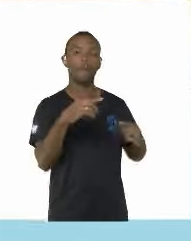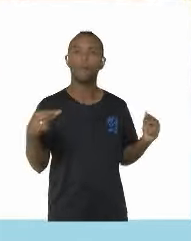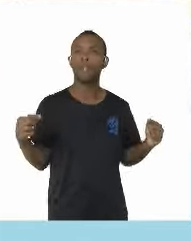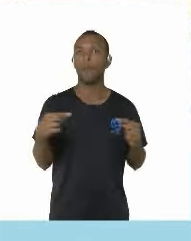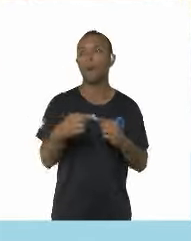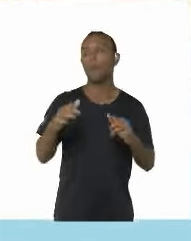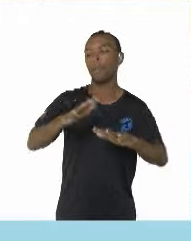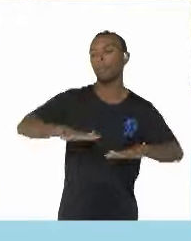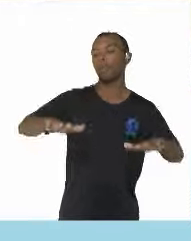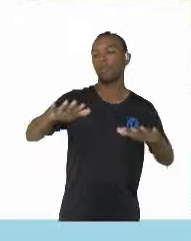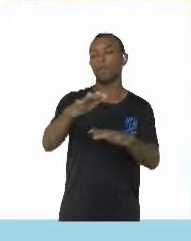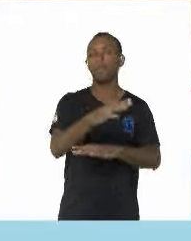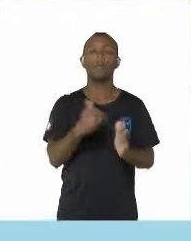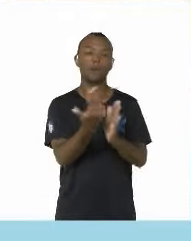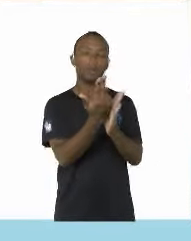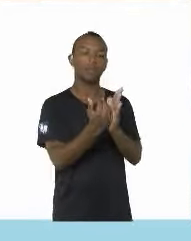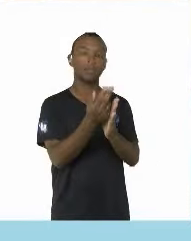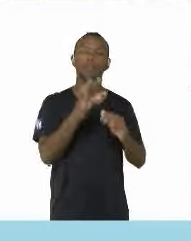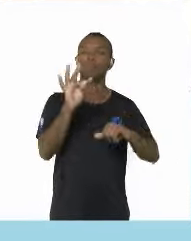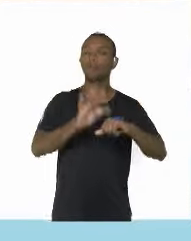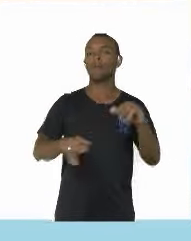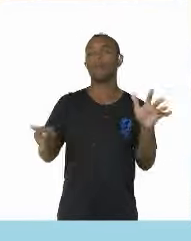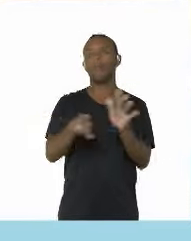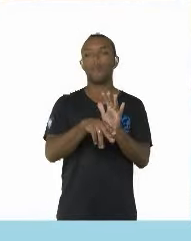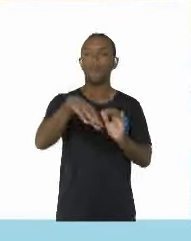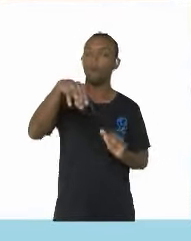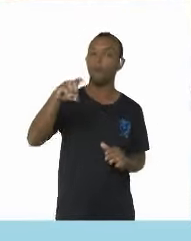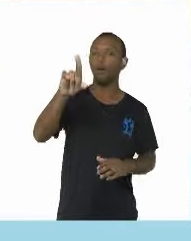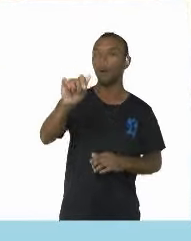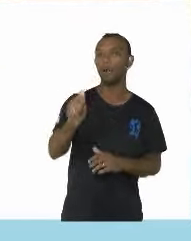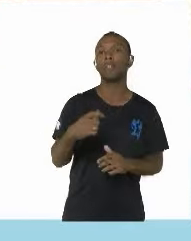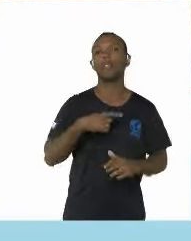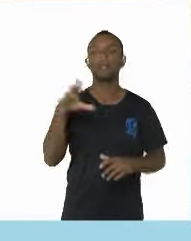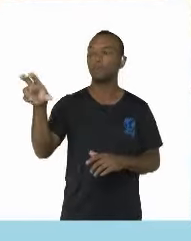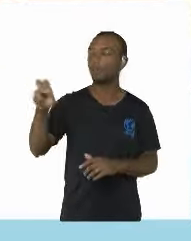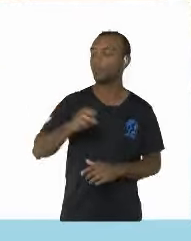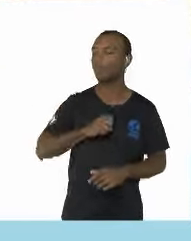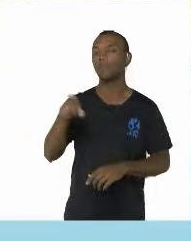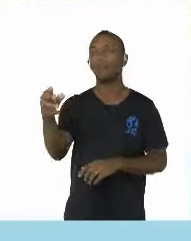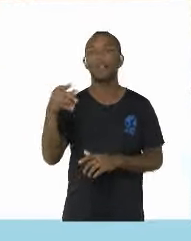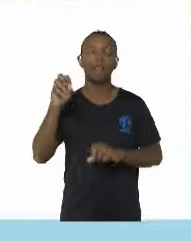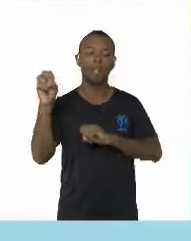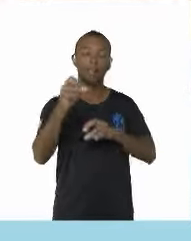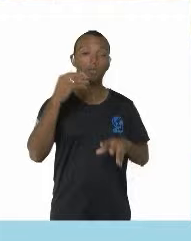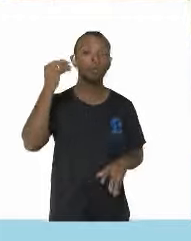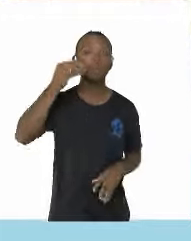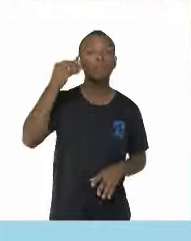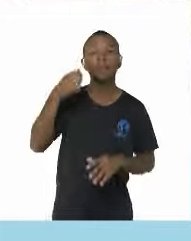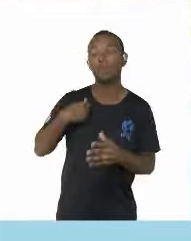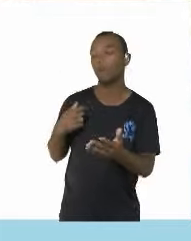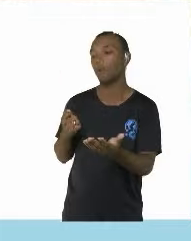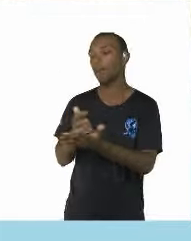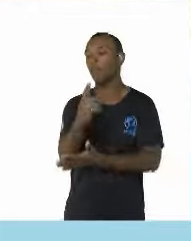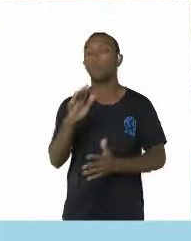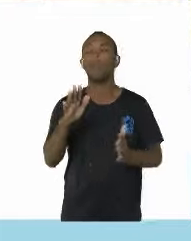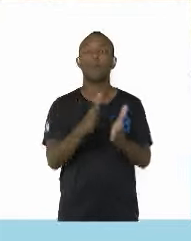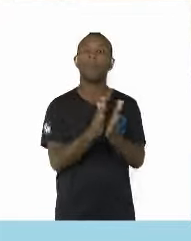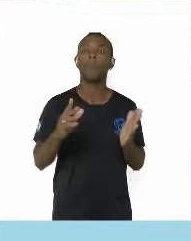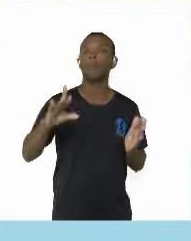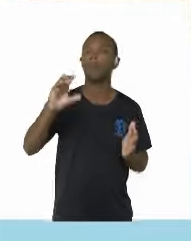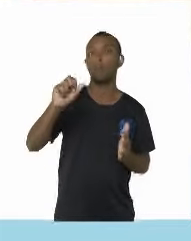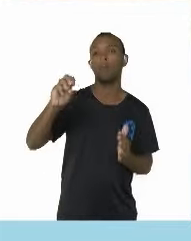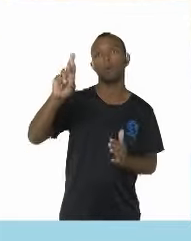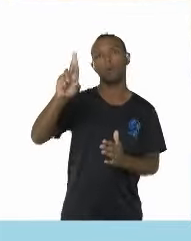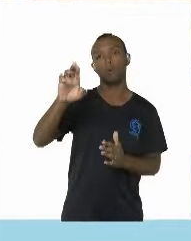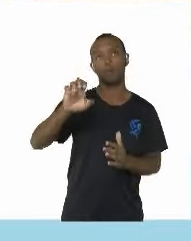ao desenho técnico, né, de moda. E eu peguei, como a gente só tinha tido uma aula experimental, eu peguei, comprei um livro de Corel Draw, né, e